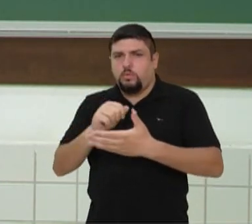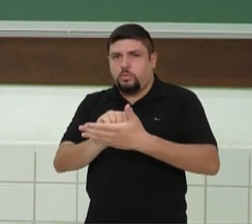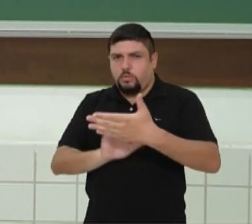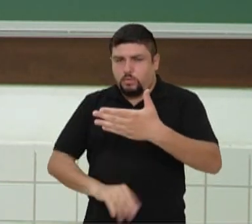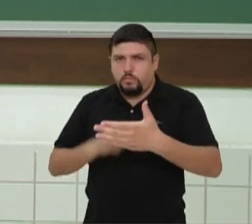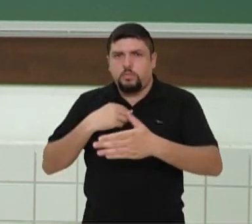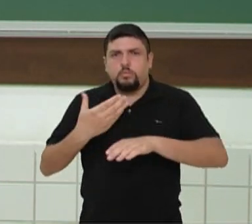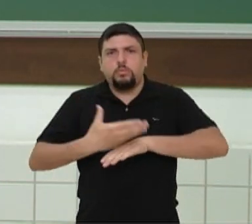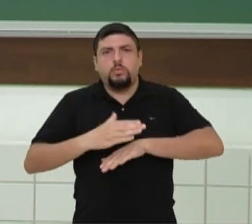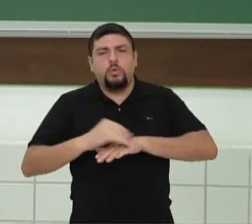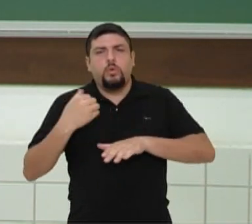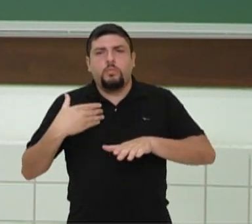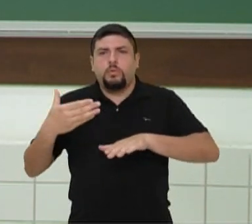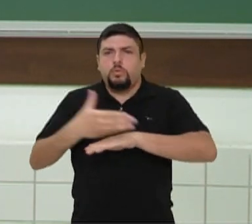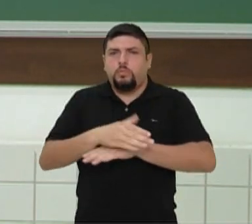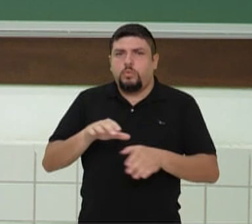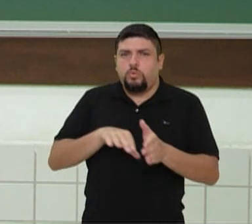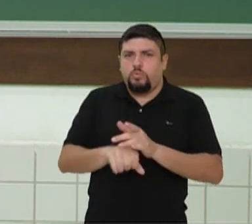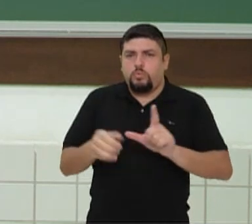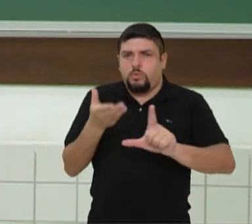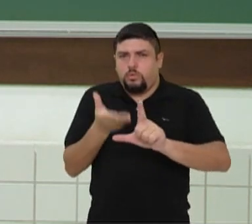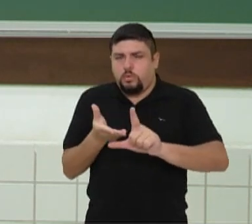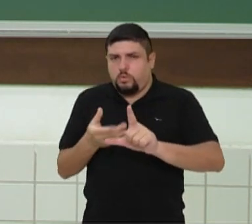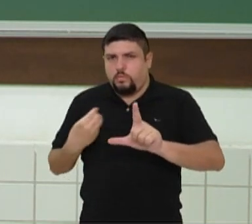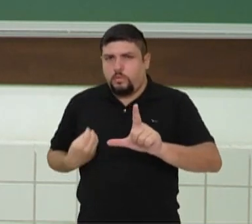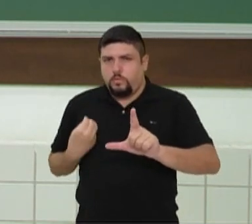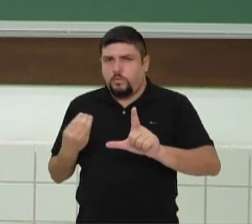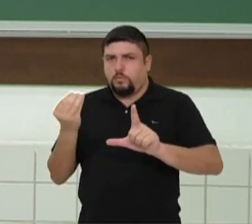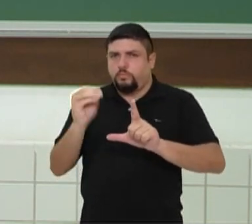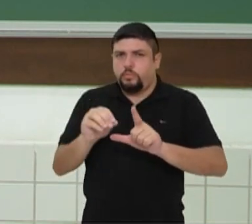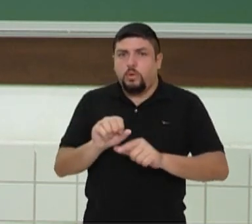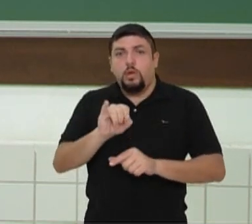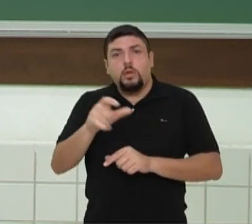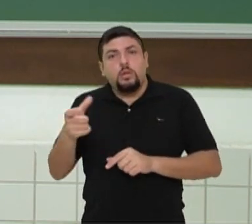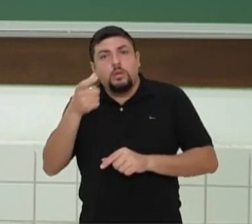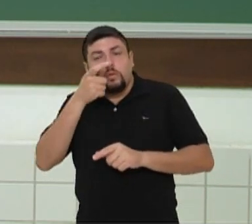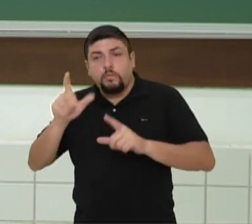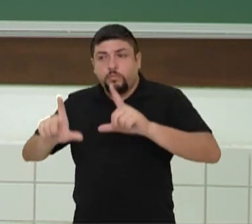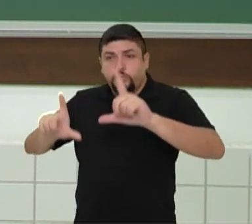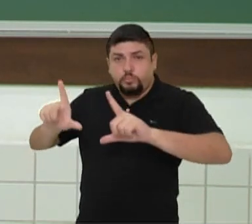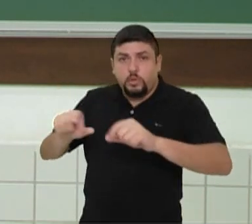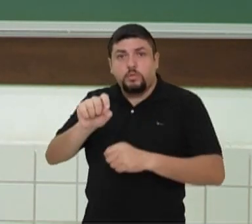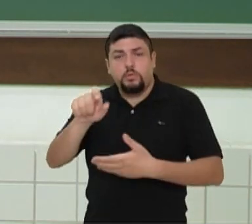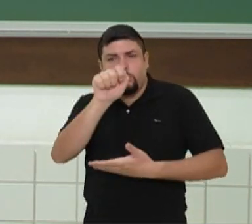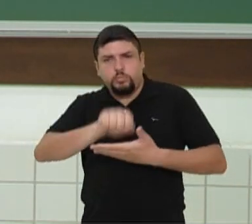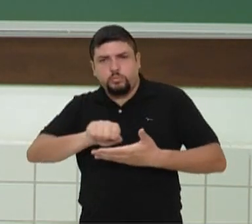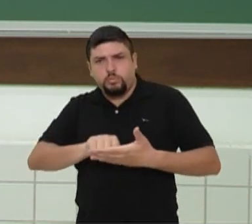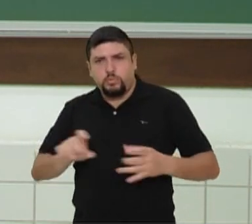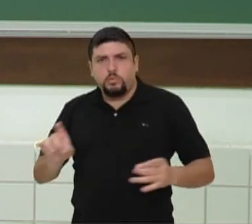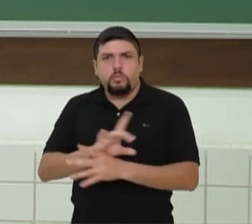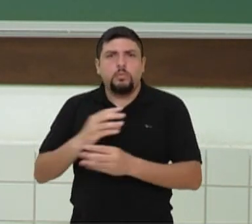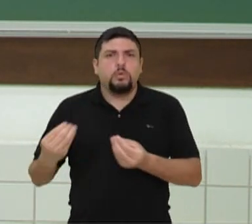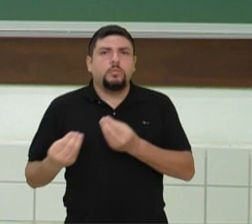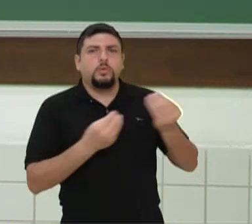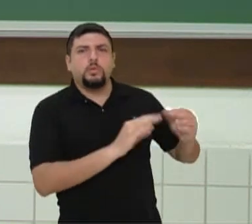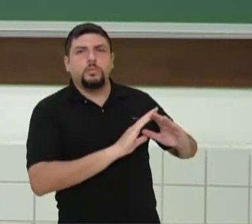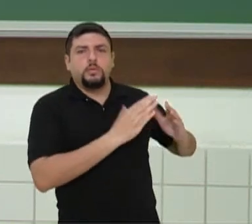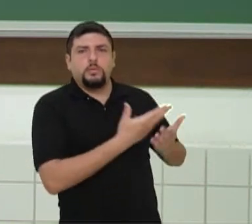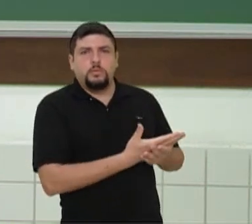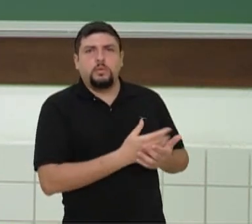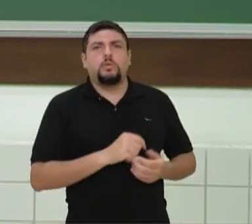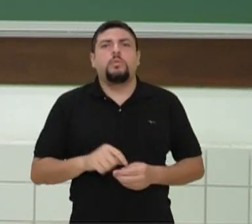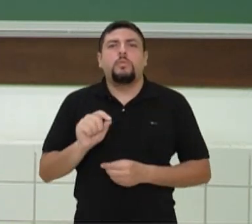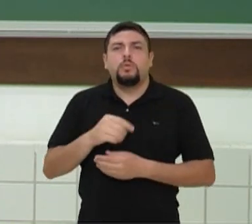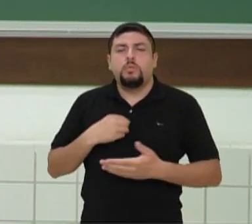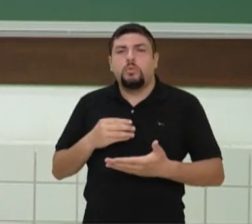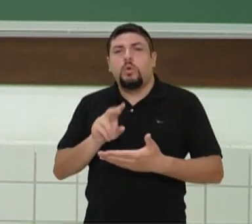Classroom, elas contam a sua presença. É bastante importante, se você está vendo pela TV, que faça as atividades e leve na escola. Ponha nome, número e a turma